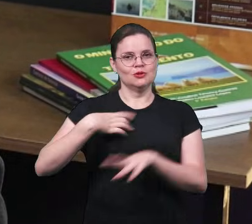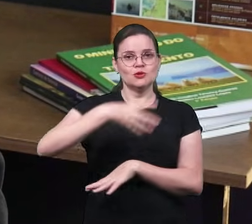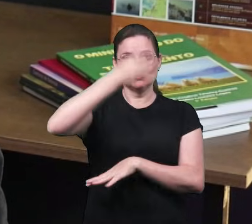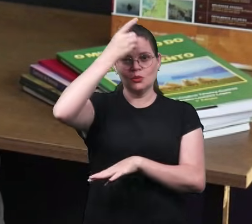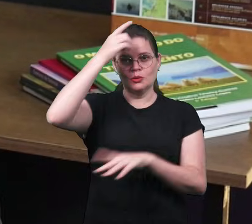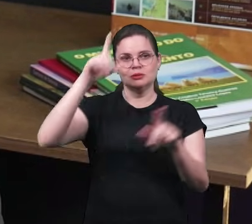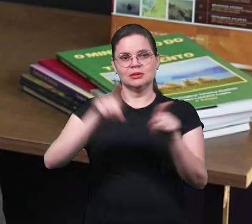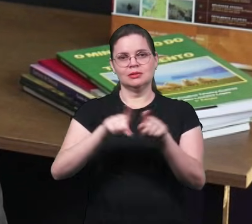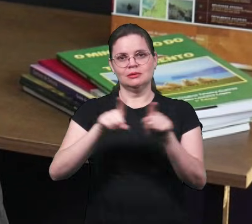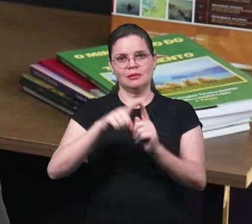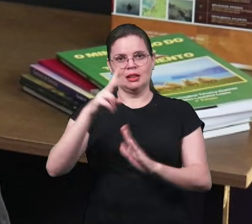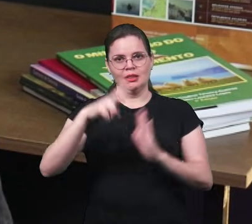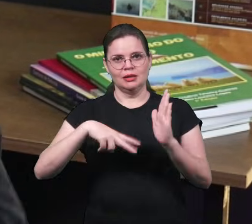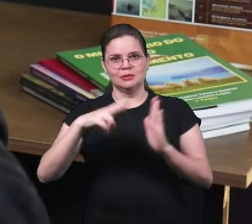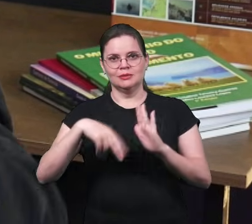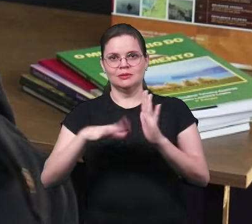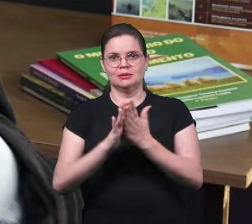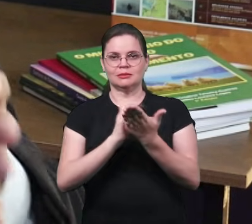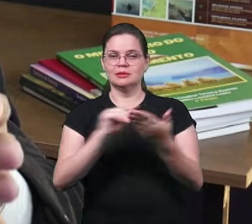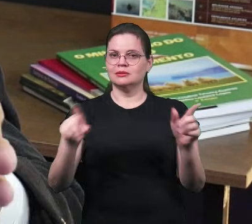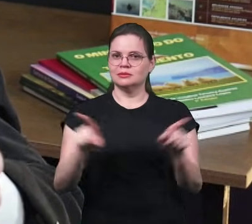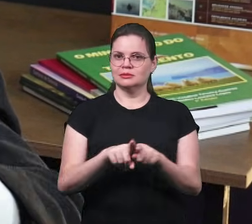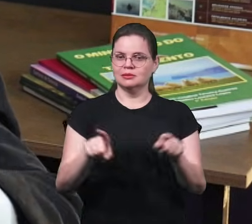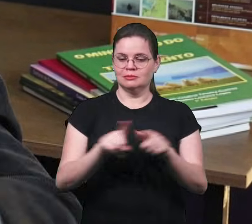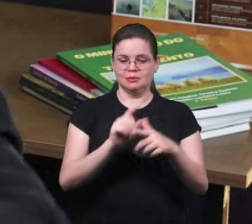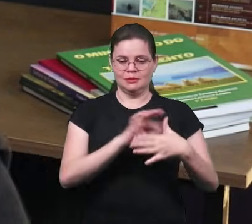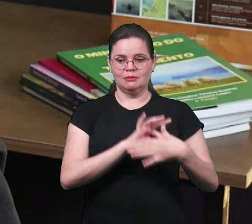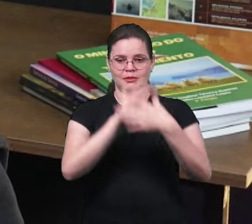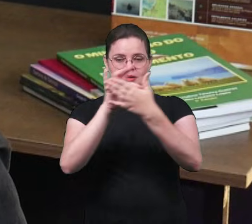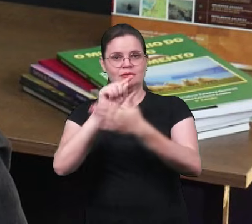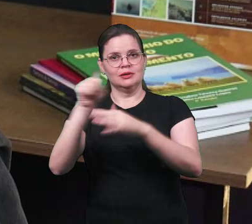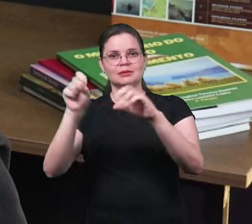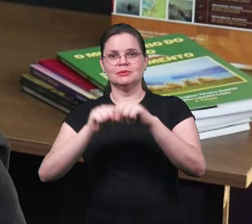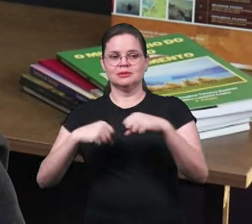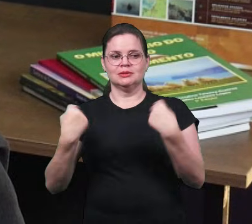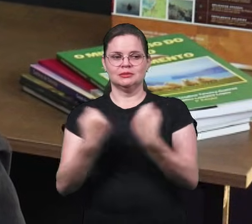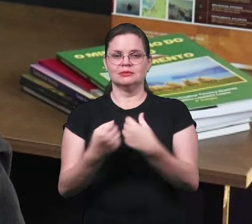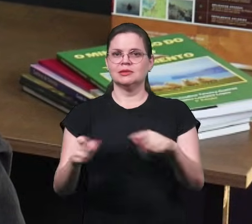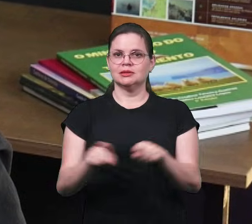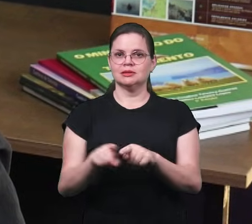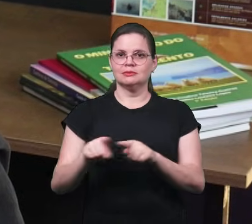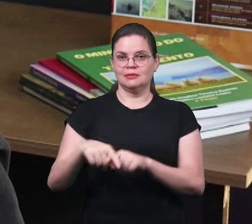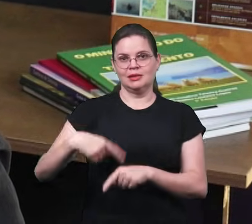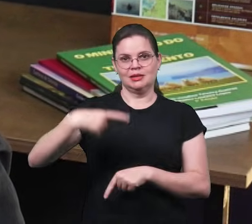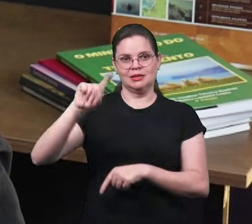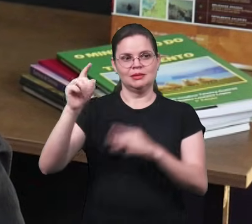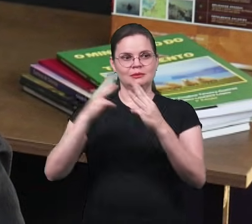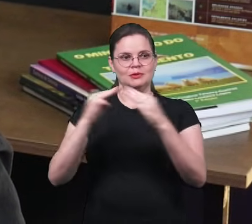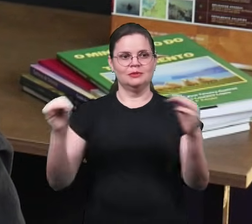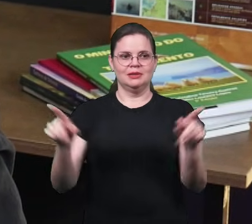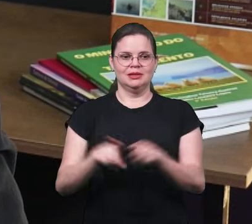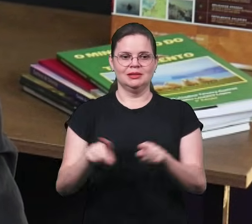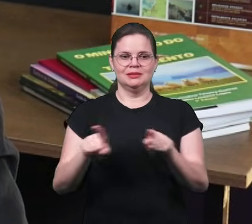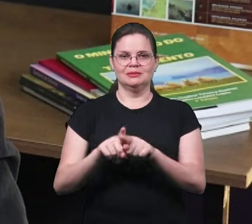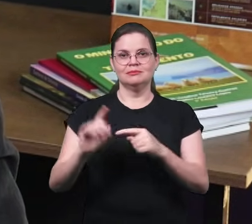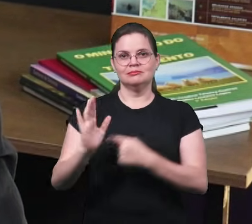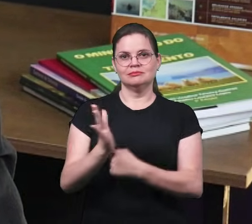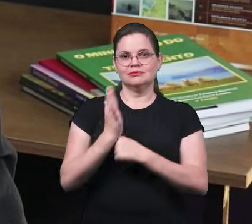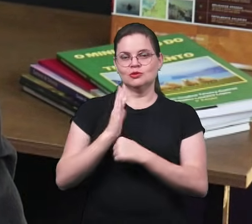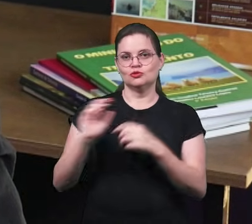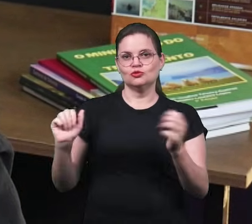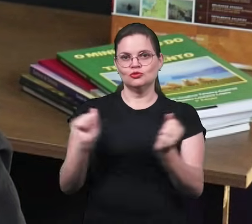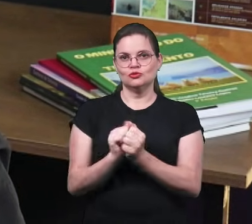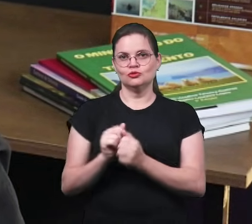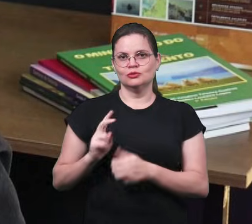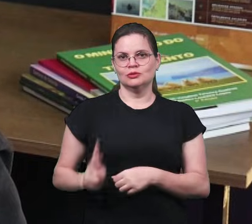leitura, a palavra, a me levar aos seminários, né? Ir no Manaim, me acompanhar, estar comigo